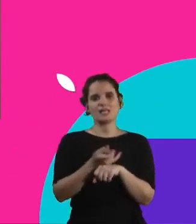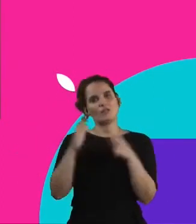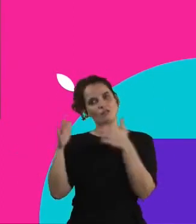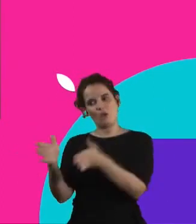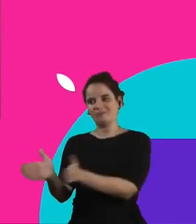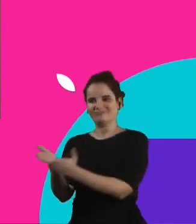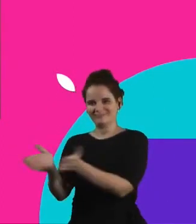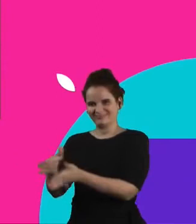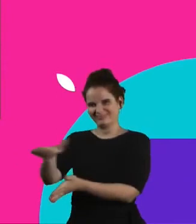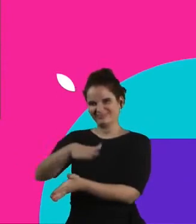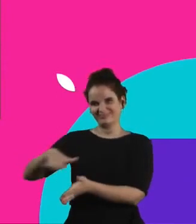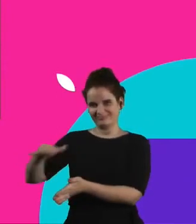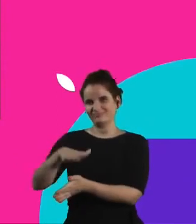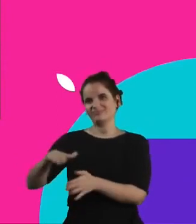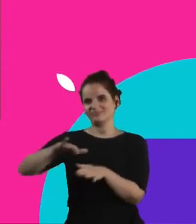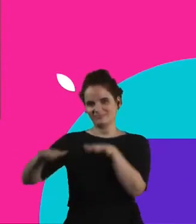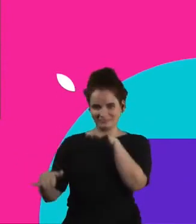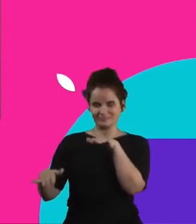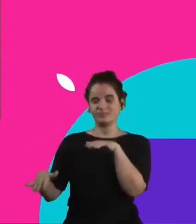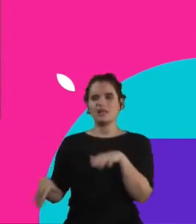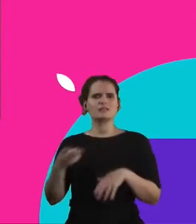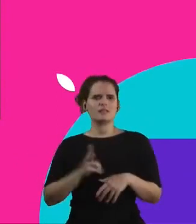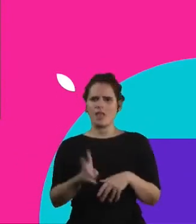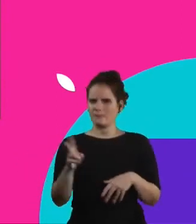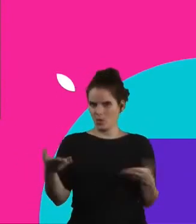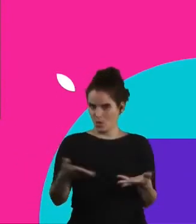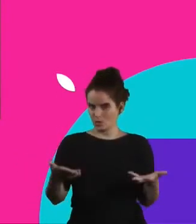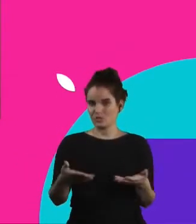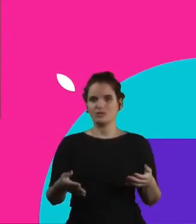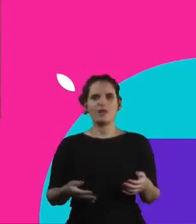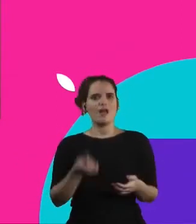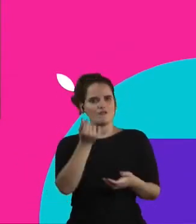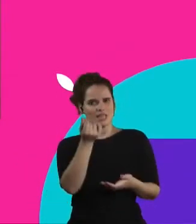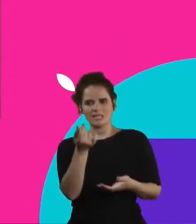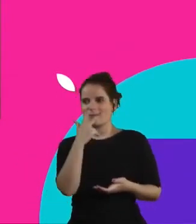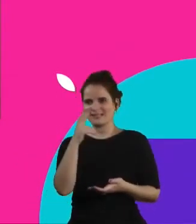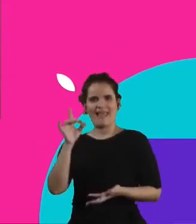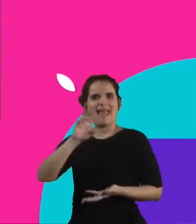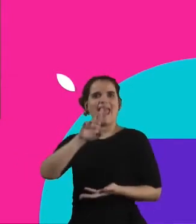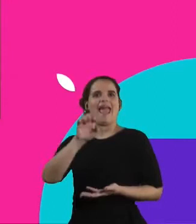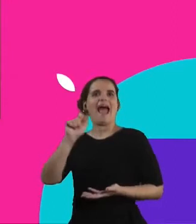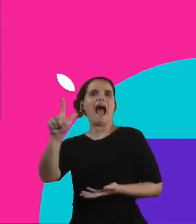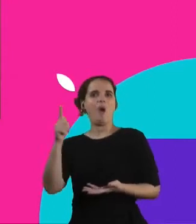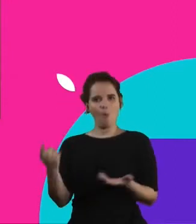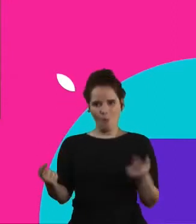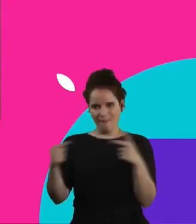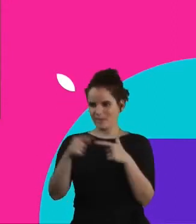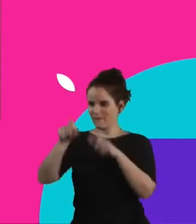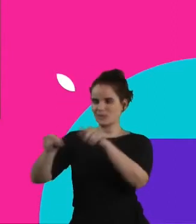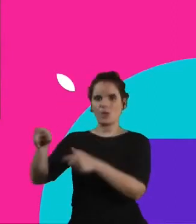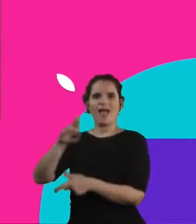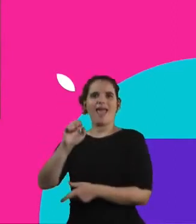renda. E, enfim, nunca se falou tanto, né? Finanças reais para pessoas reais, mas são